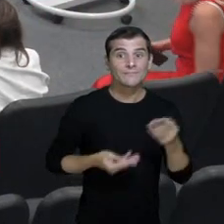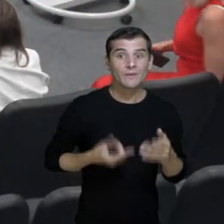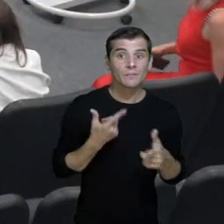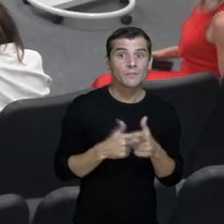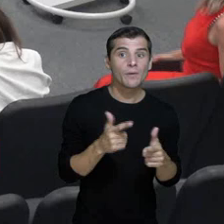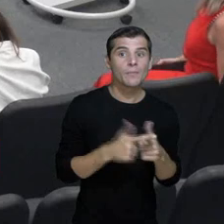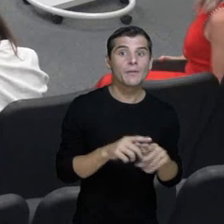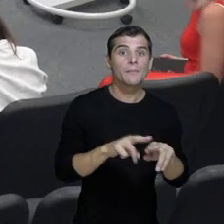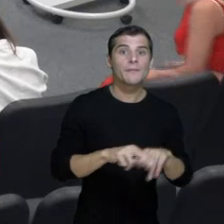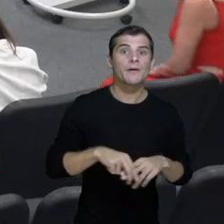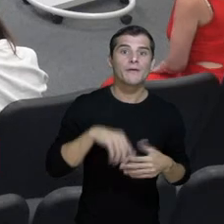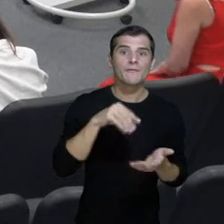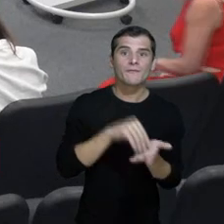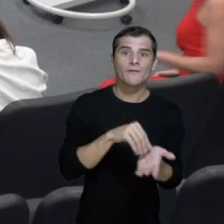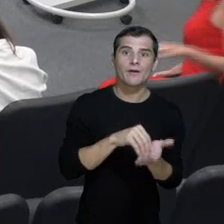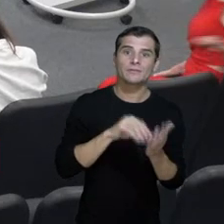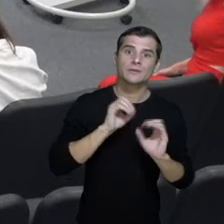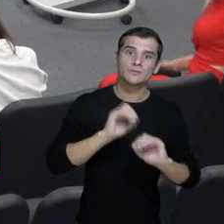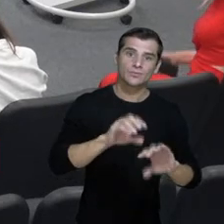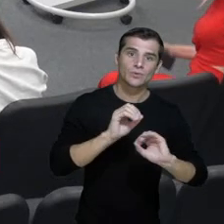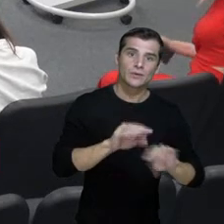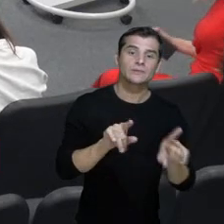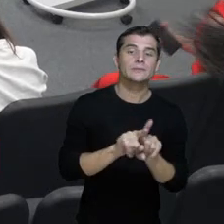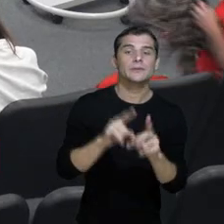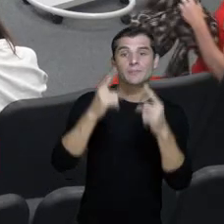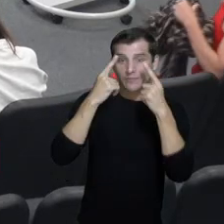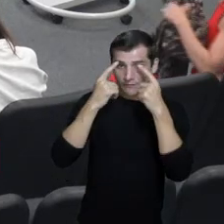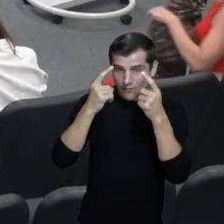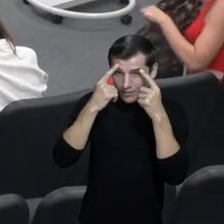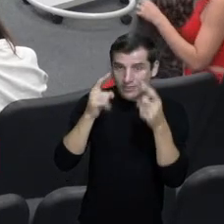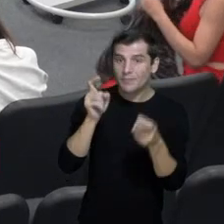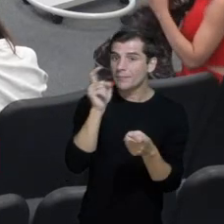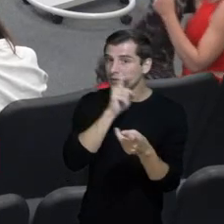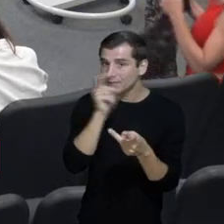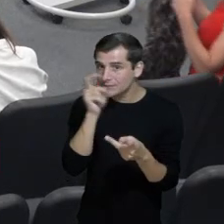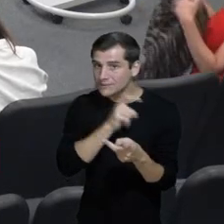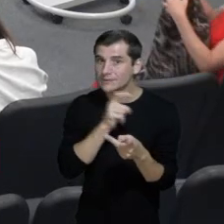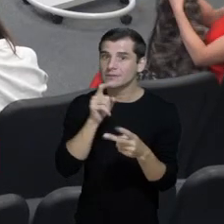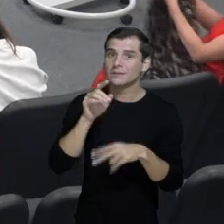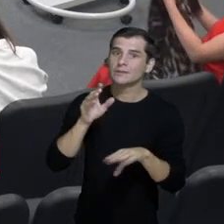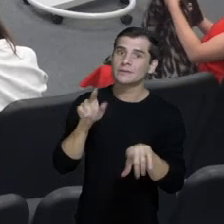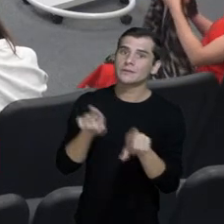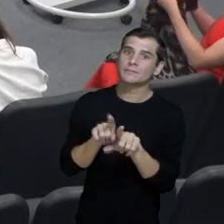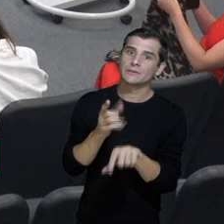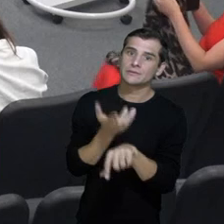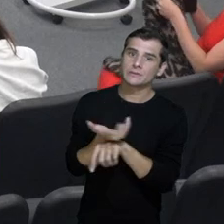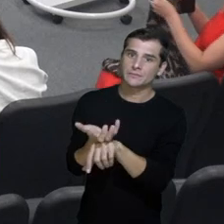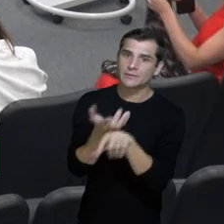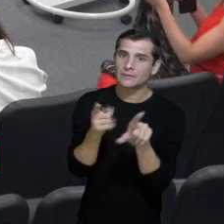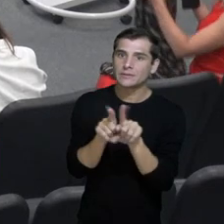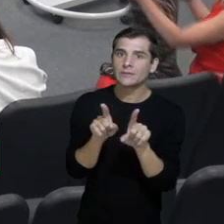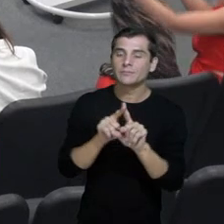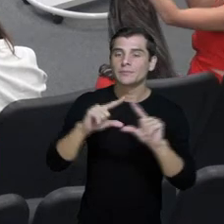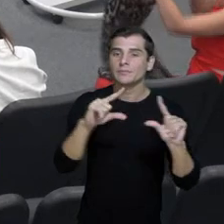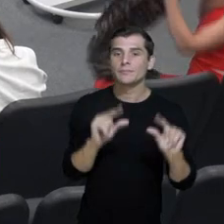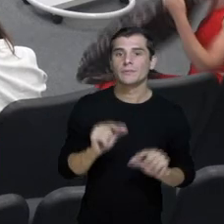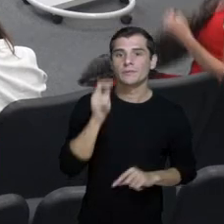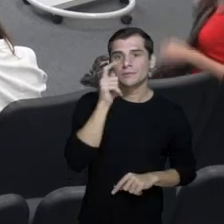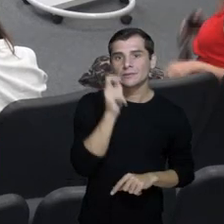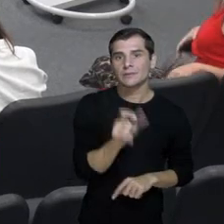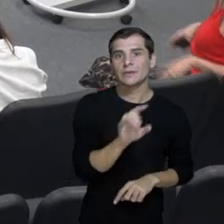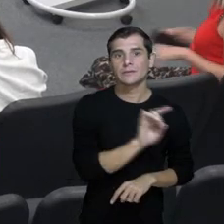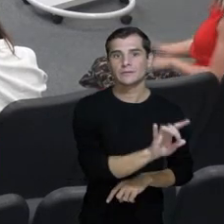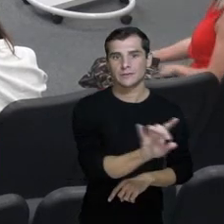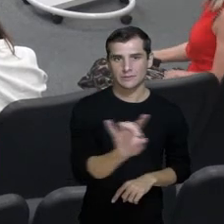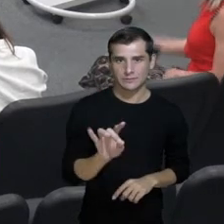educação eh a questão da violência da mentira da disciplina e de diminuição de interesses individuais então Nós entramos